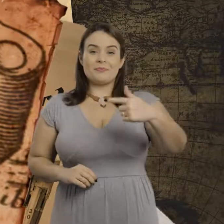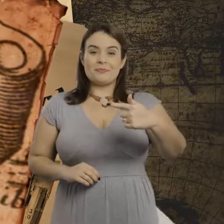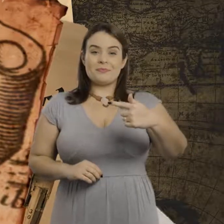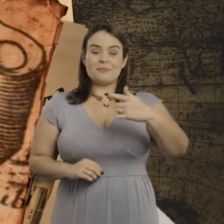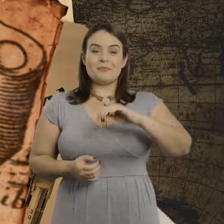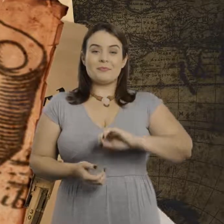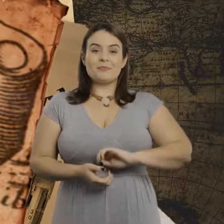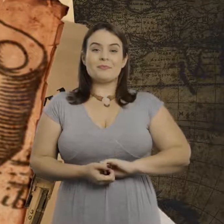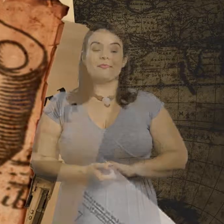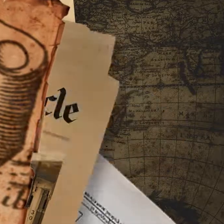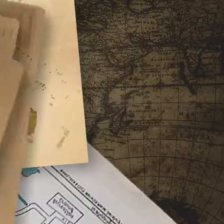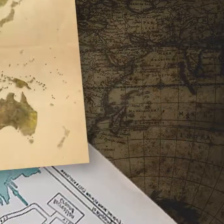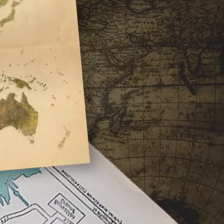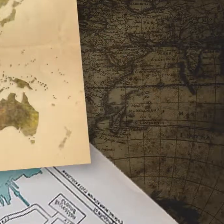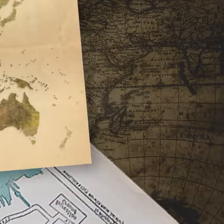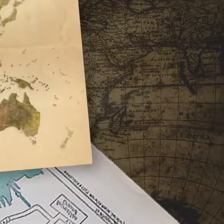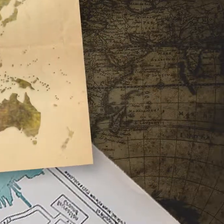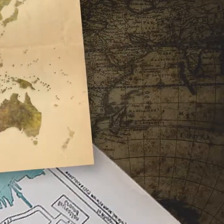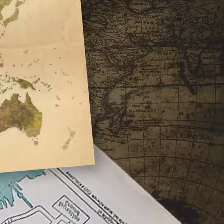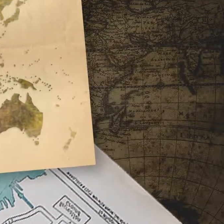Capítulo 37.